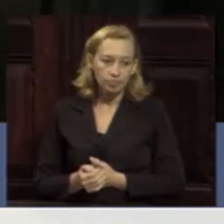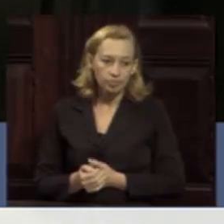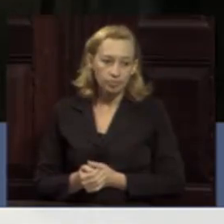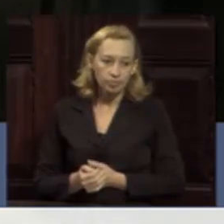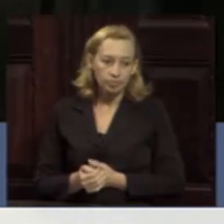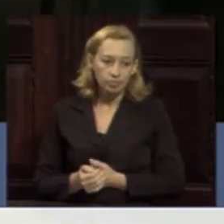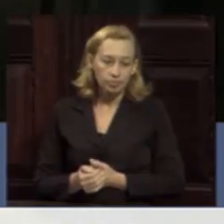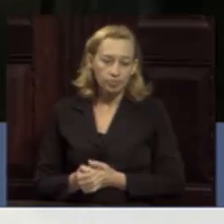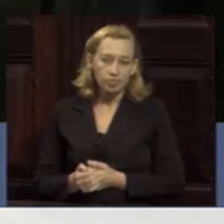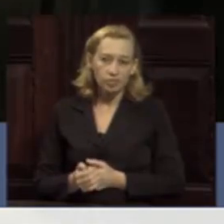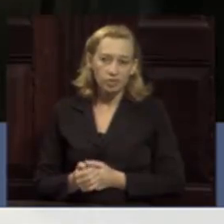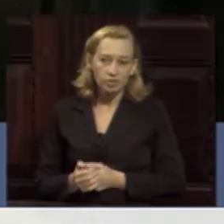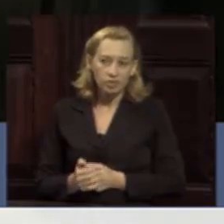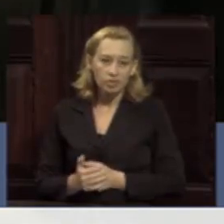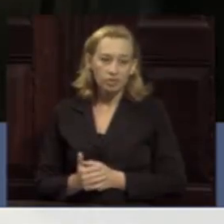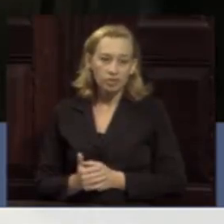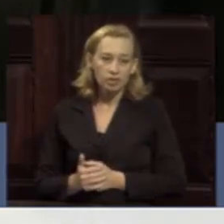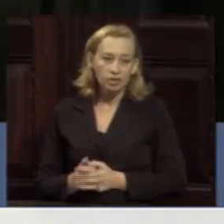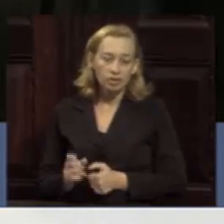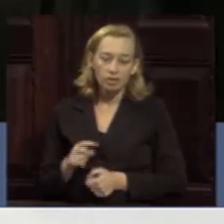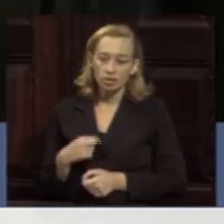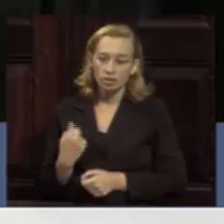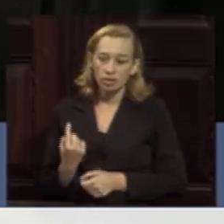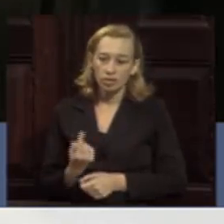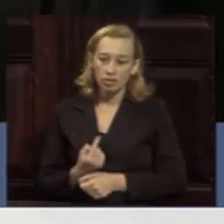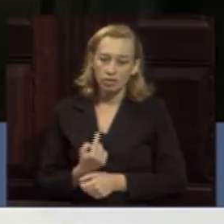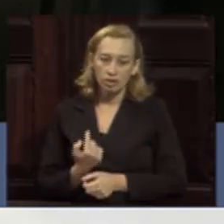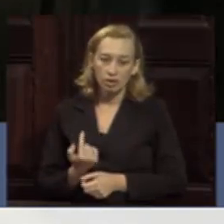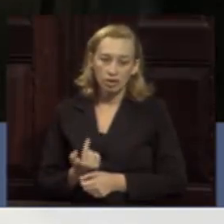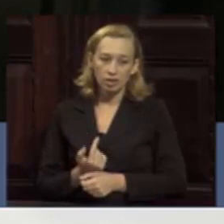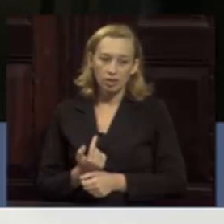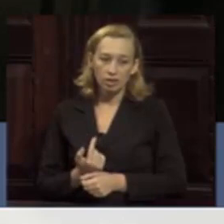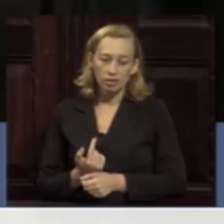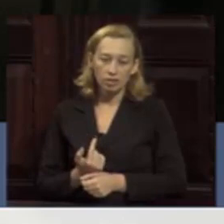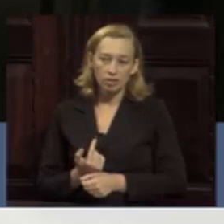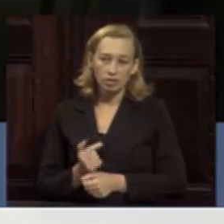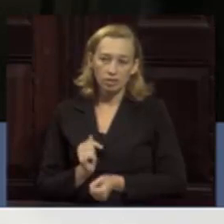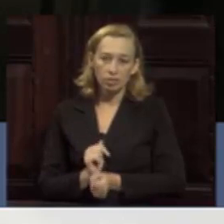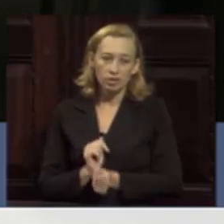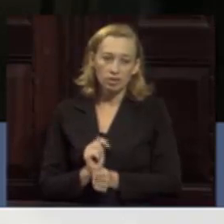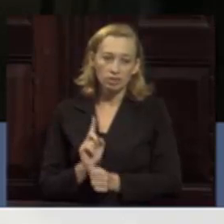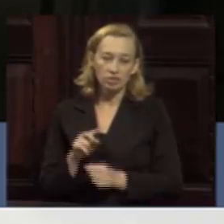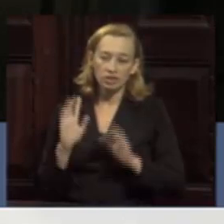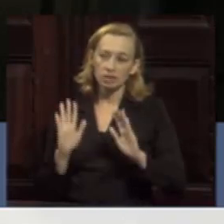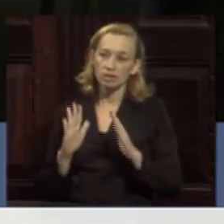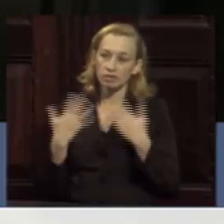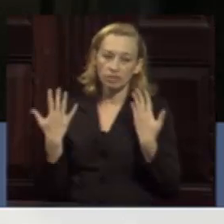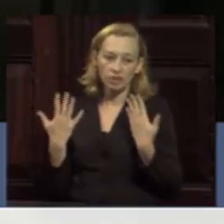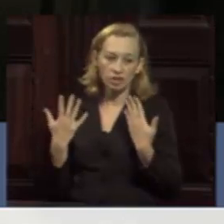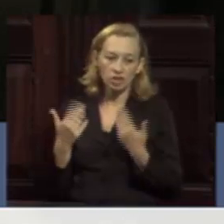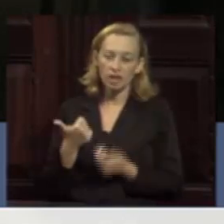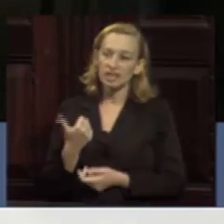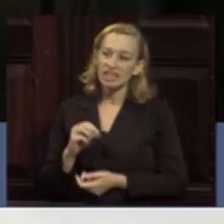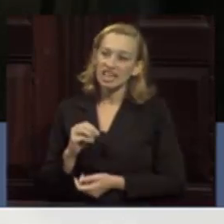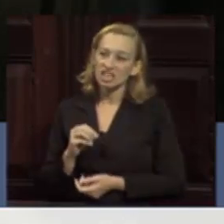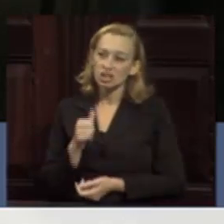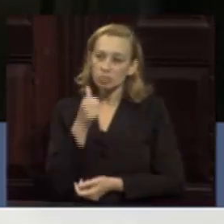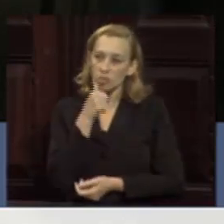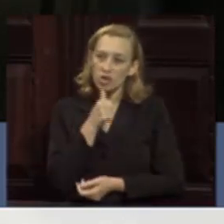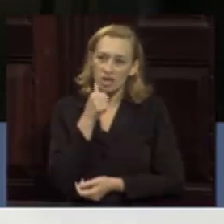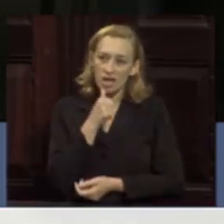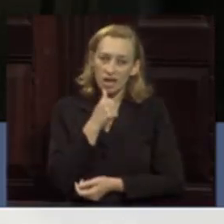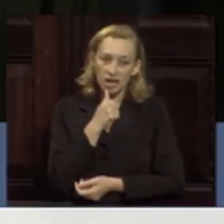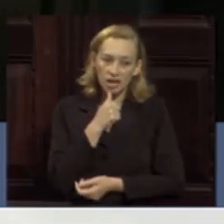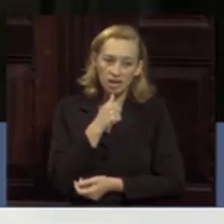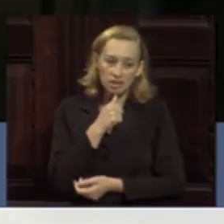sob o apogeu do nosso dia, que fizemos uma homenagem aqui a 10 mulheres